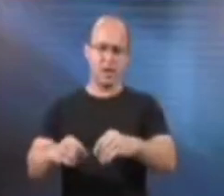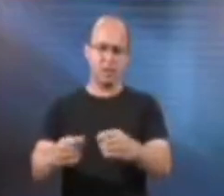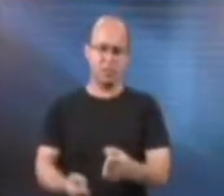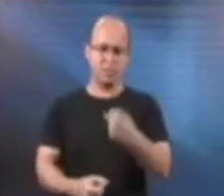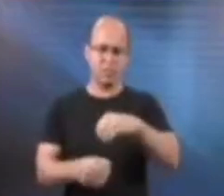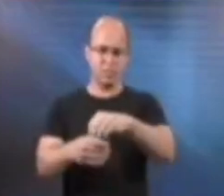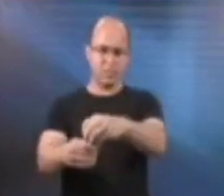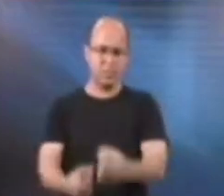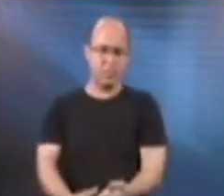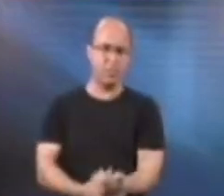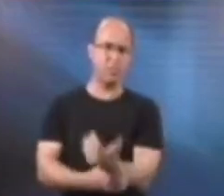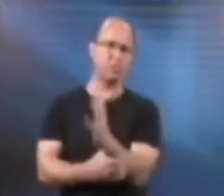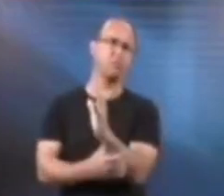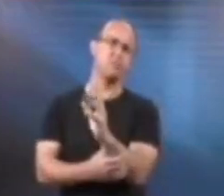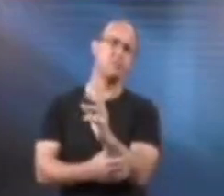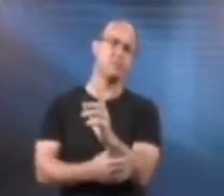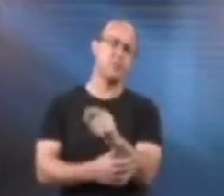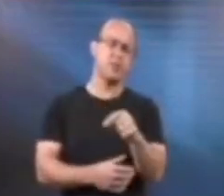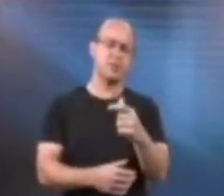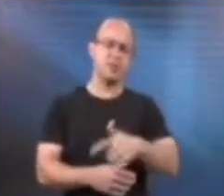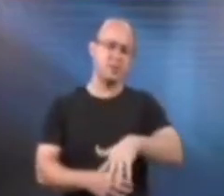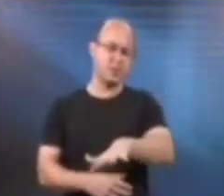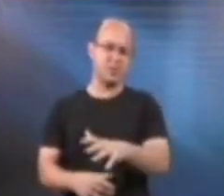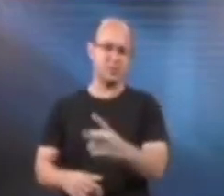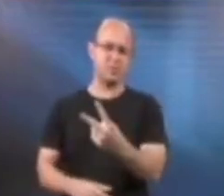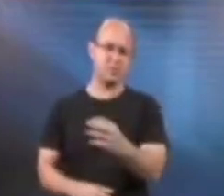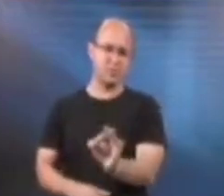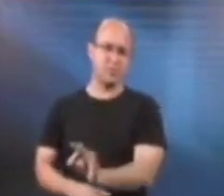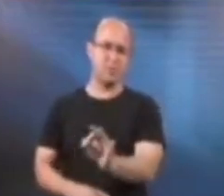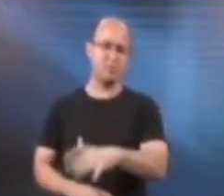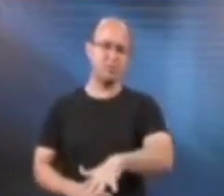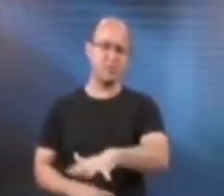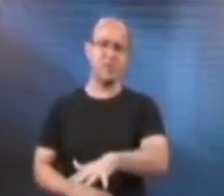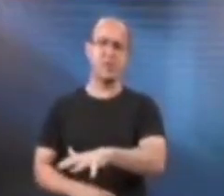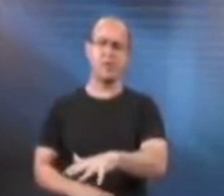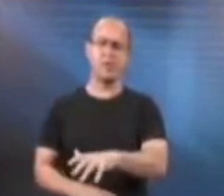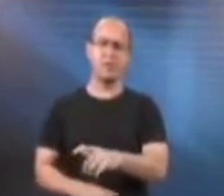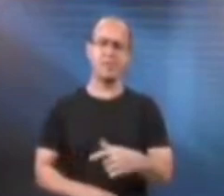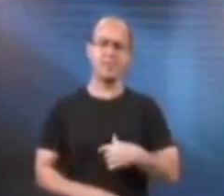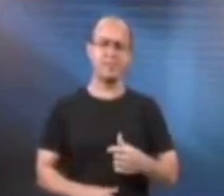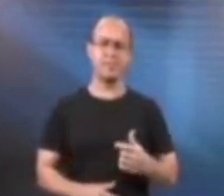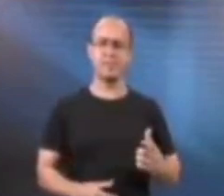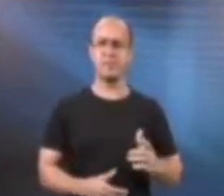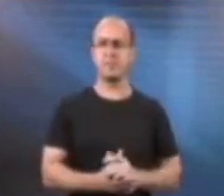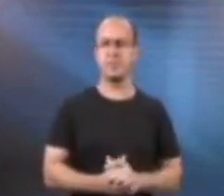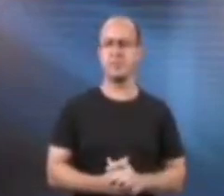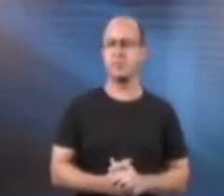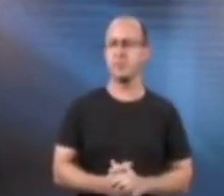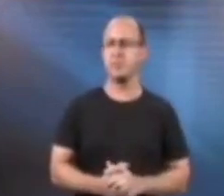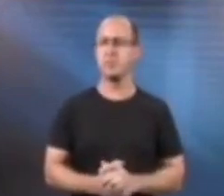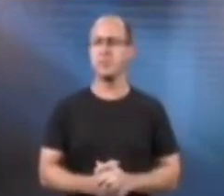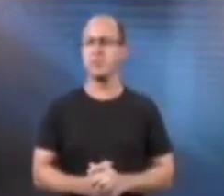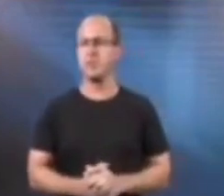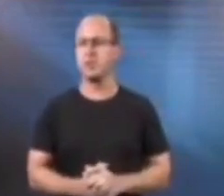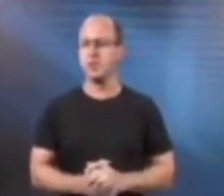pequeno espaço está no Vale do Açu. E, infelizmente, duas ações estão sendo